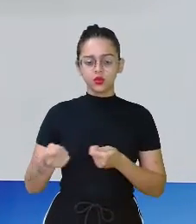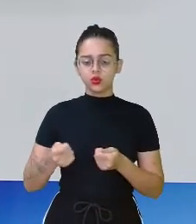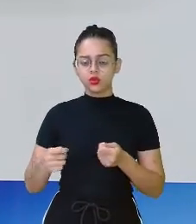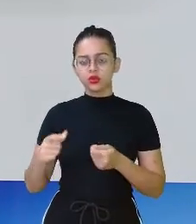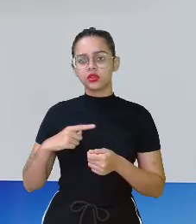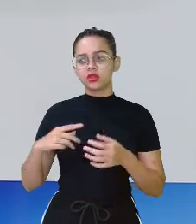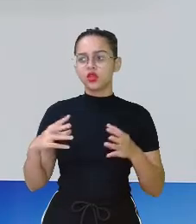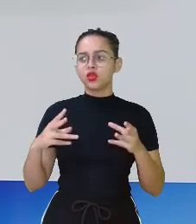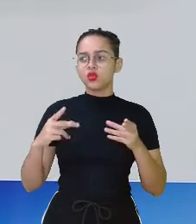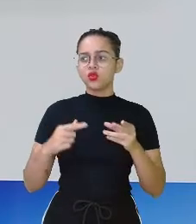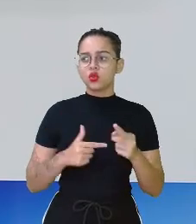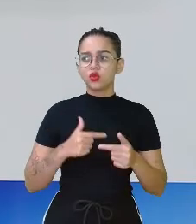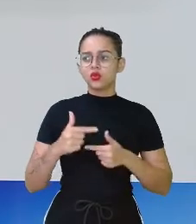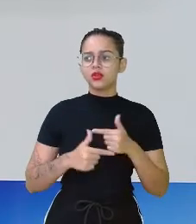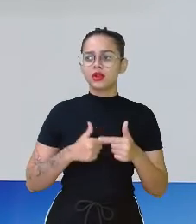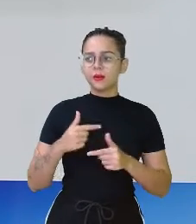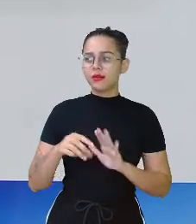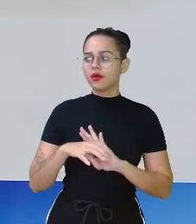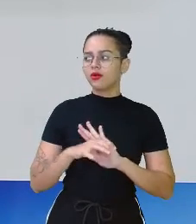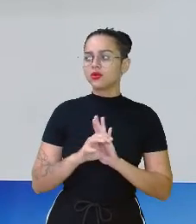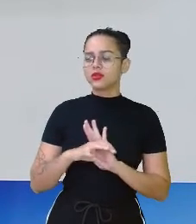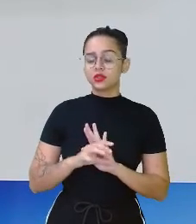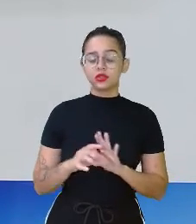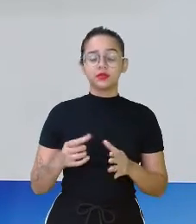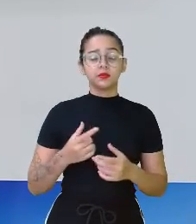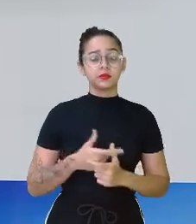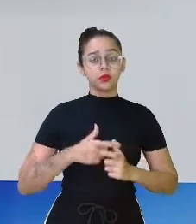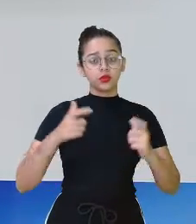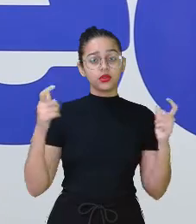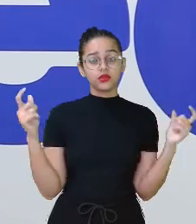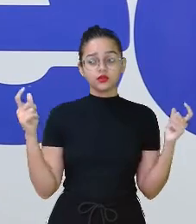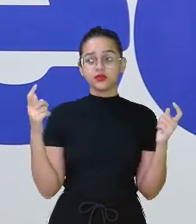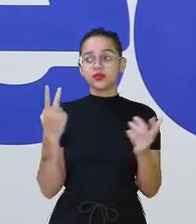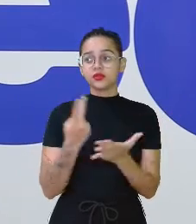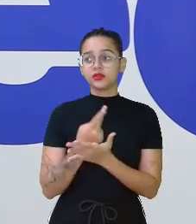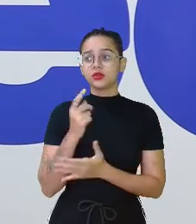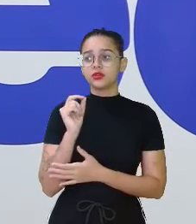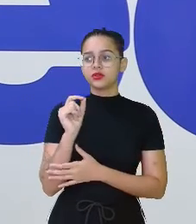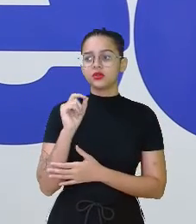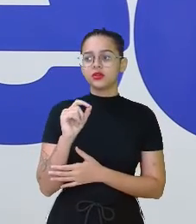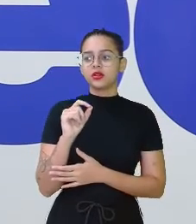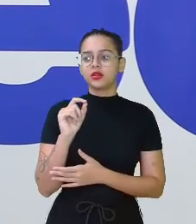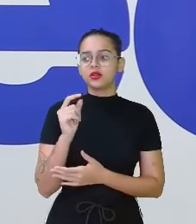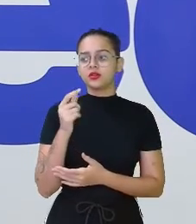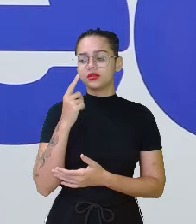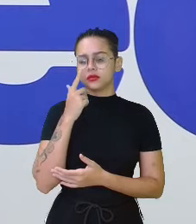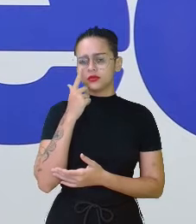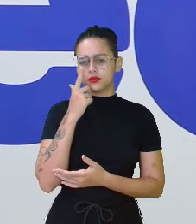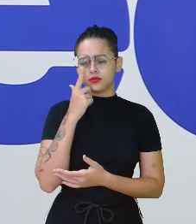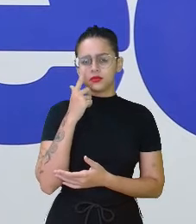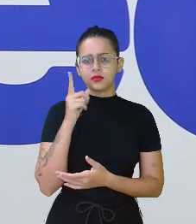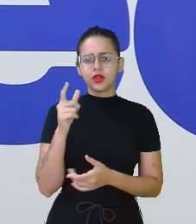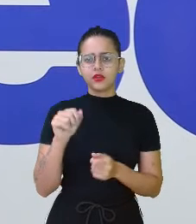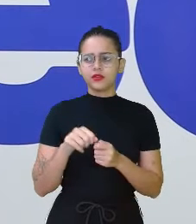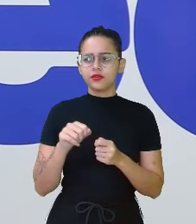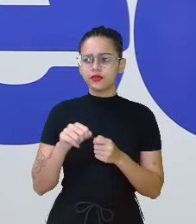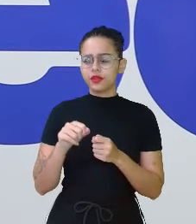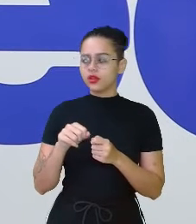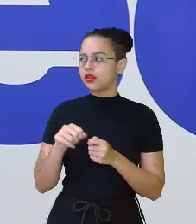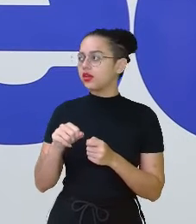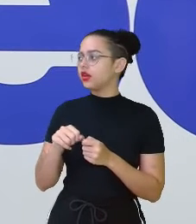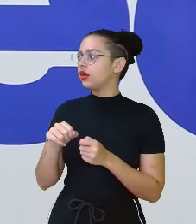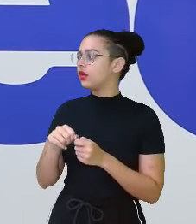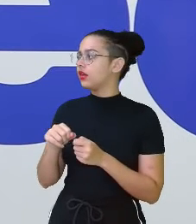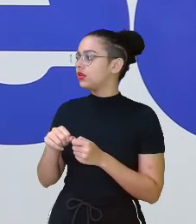Tem todo um trabalho aí conceitual, né? E muitas vezes, no caso, ela é feita